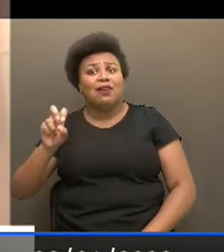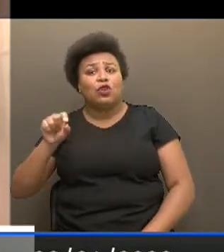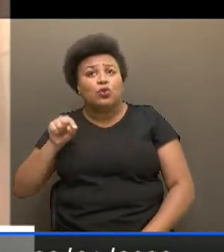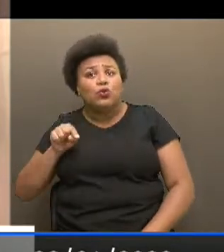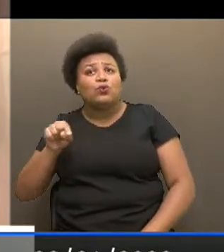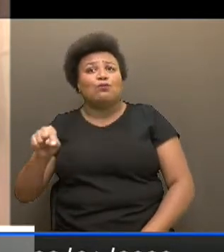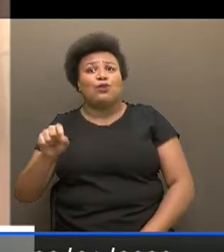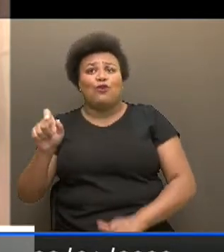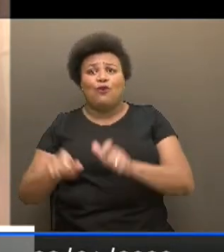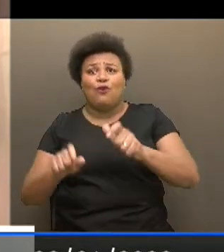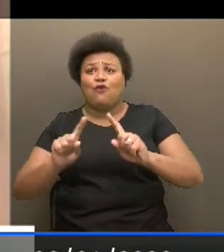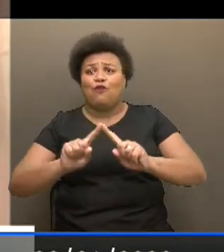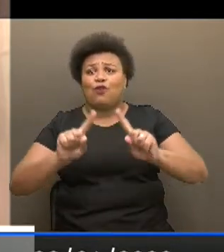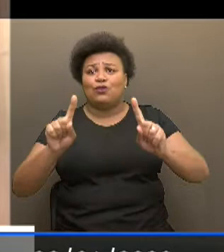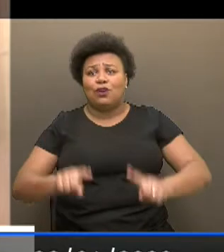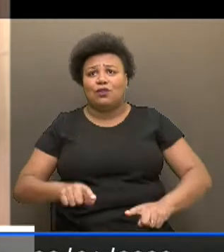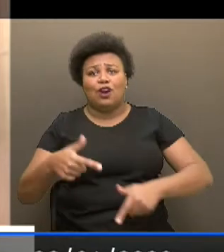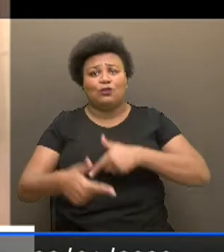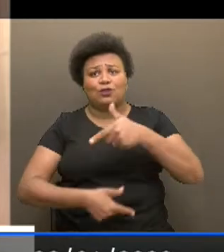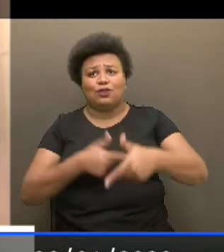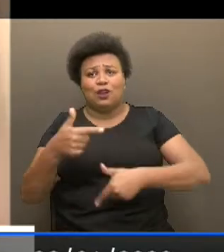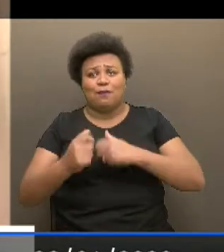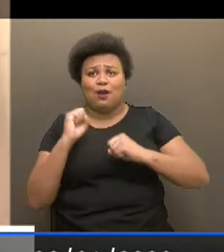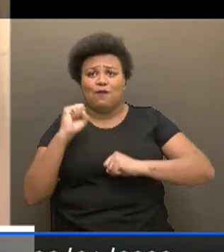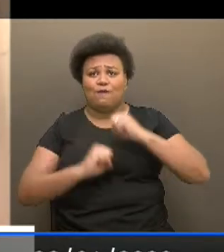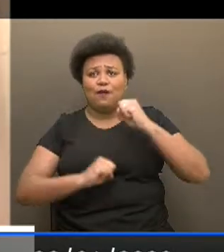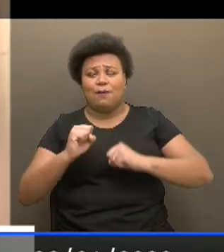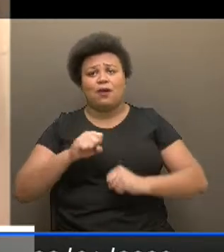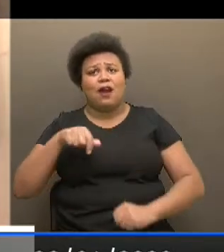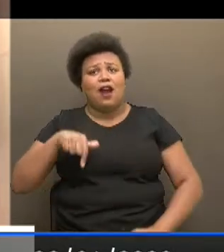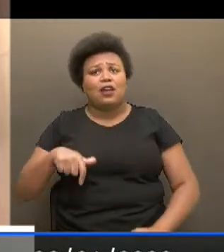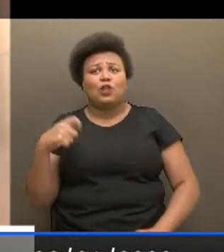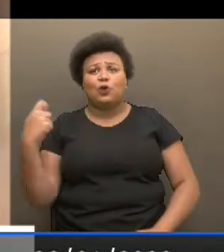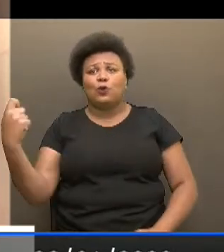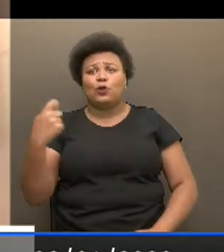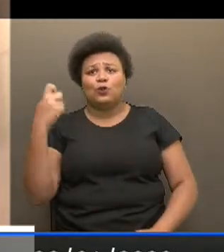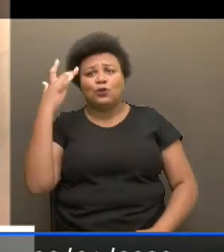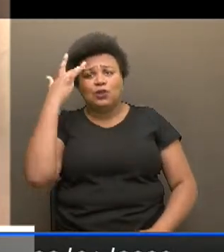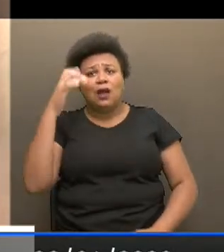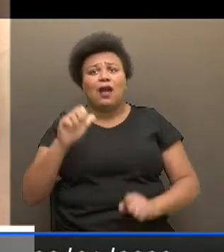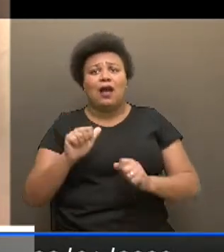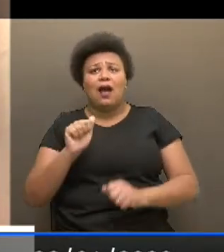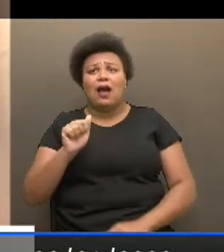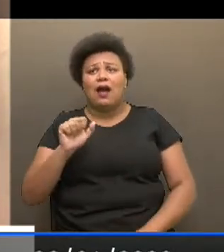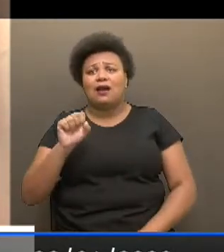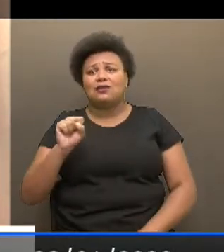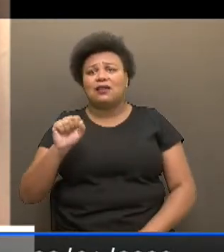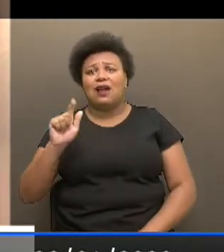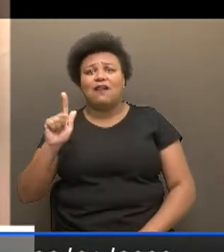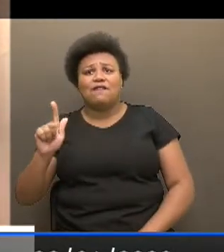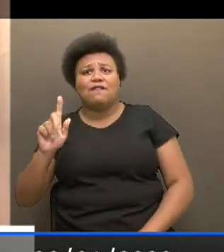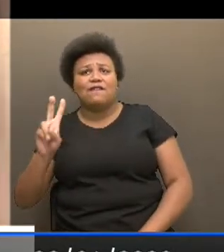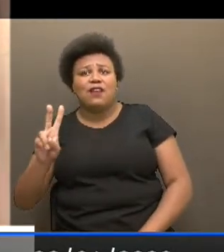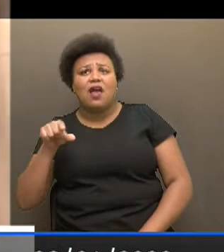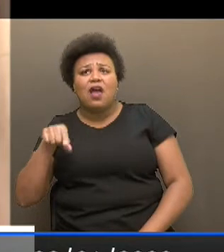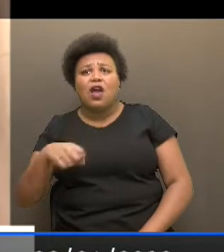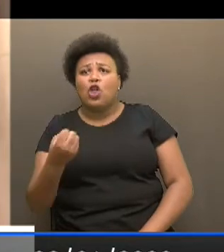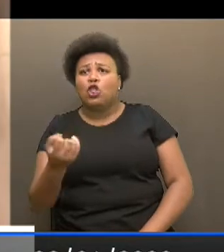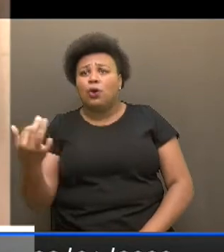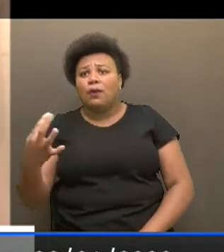de fábrica no Brasil. No Rio Grande do Sul não tem o número, mas a Asgav vai fornecer. É um número